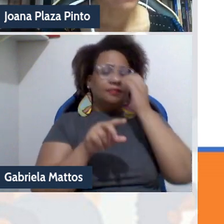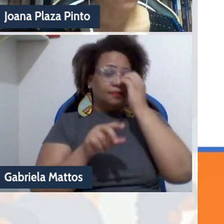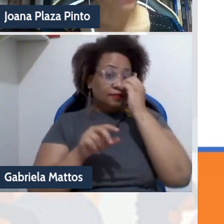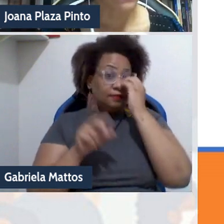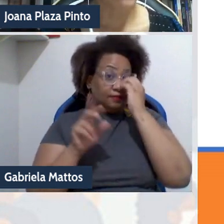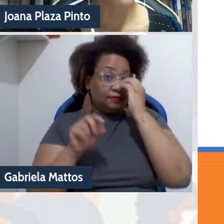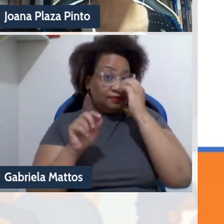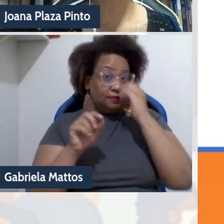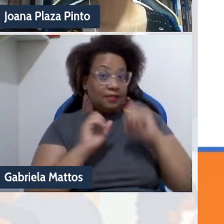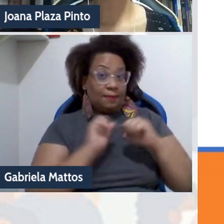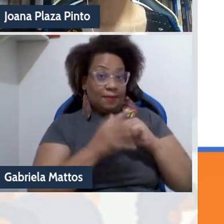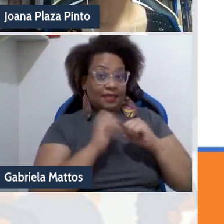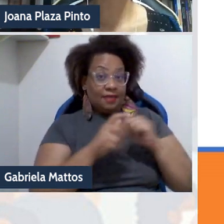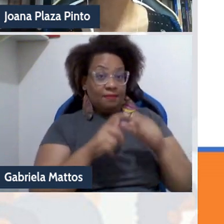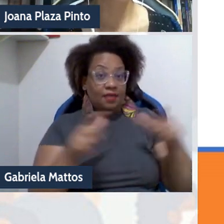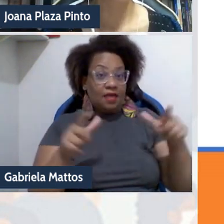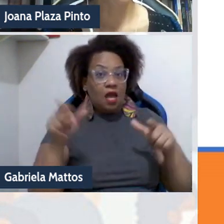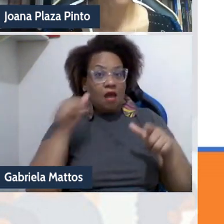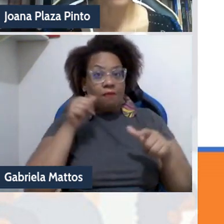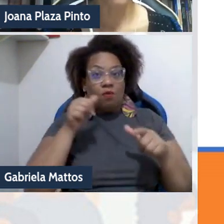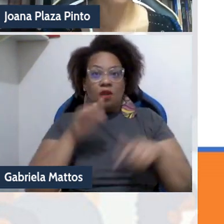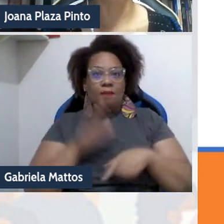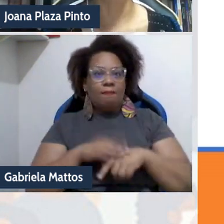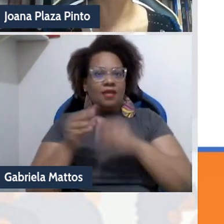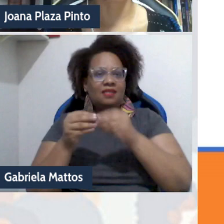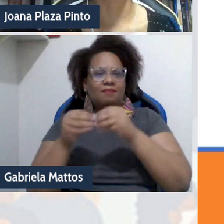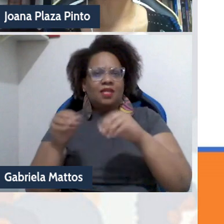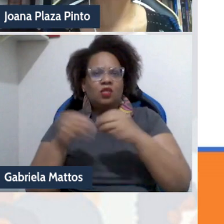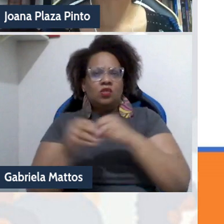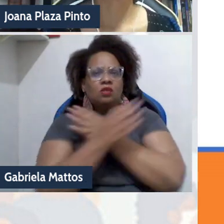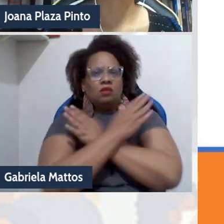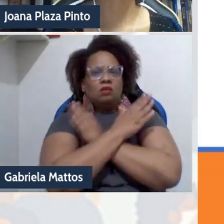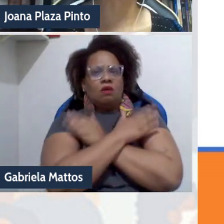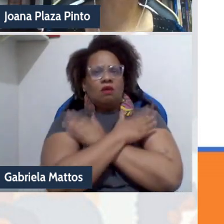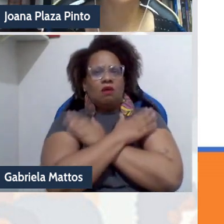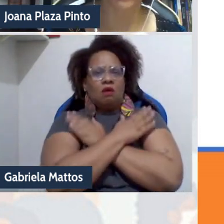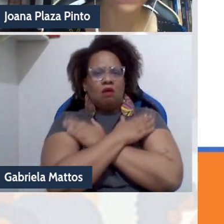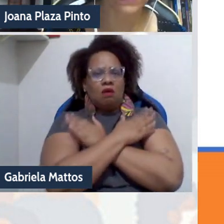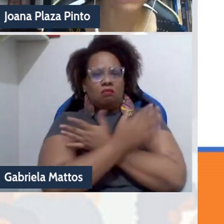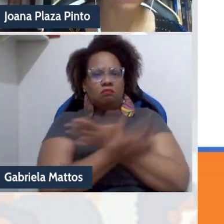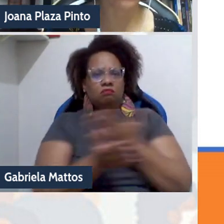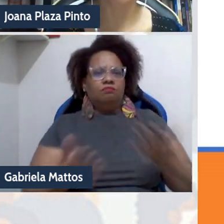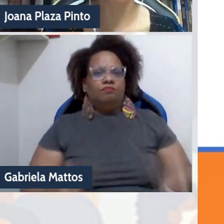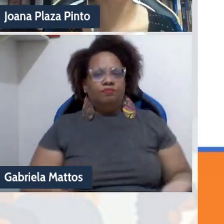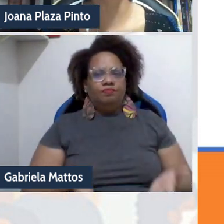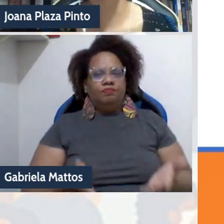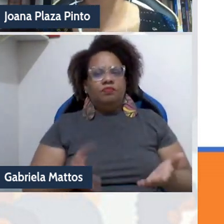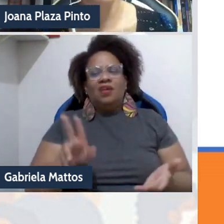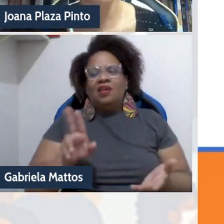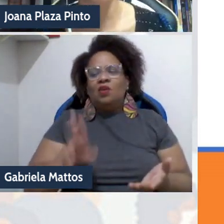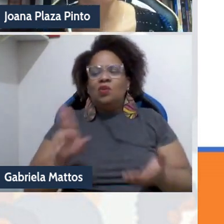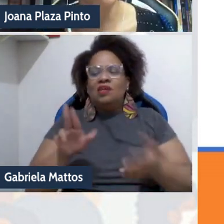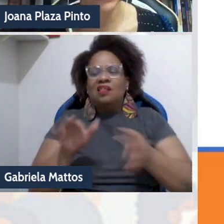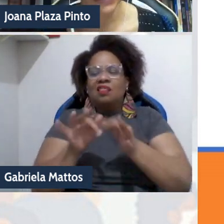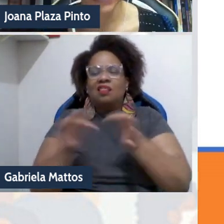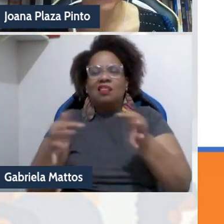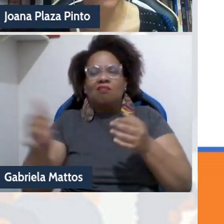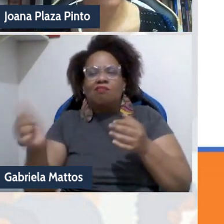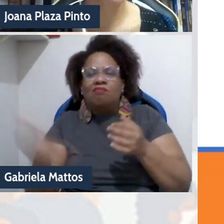de que elas sejam mais prejudicadas com o desemprego e a subutilização ou